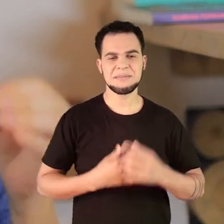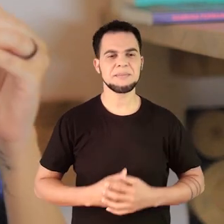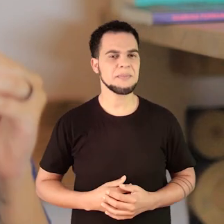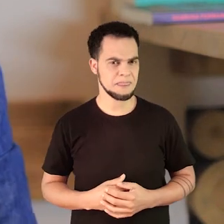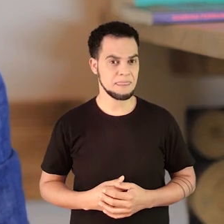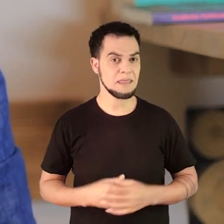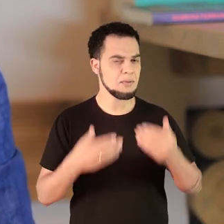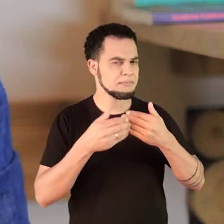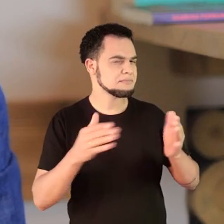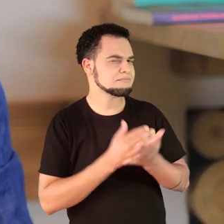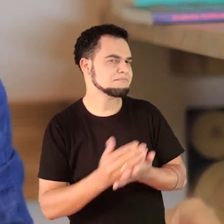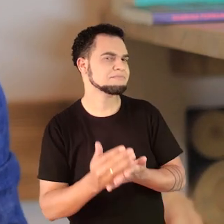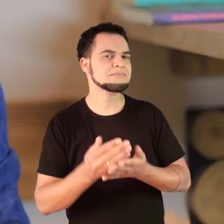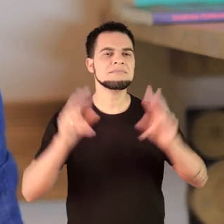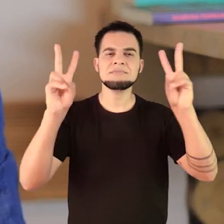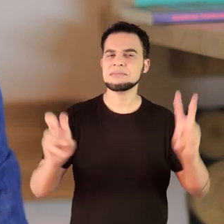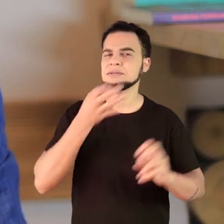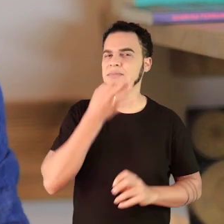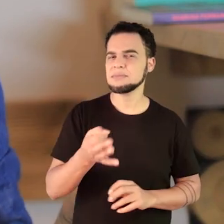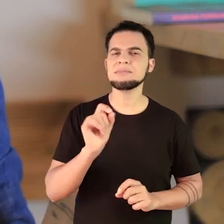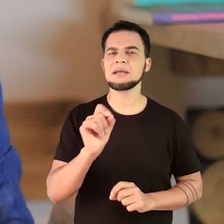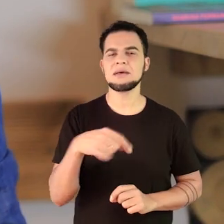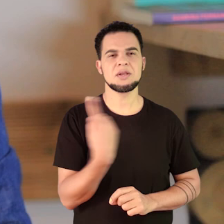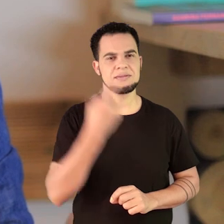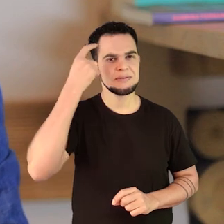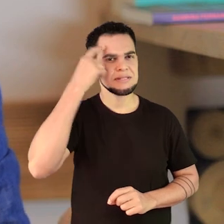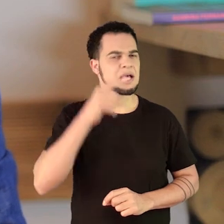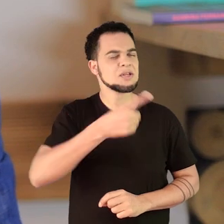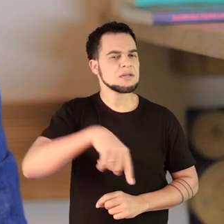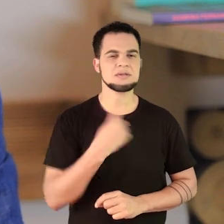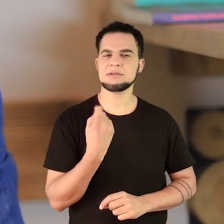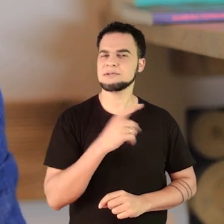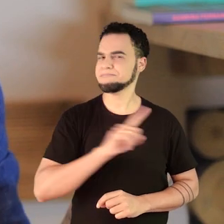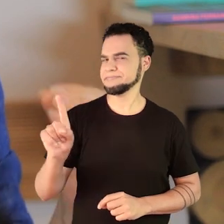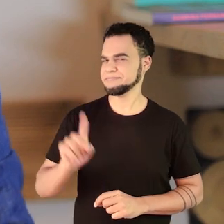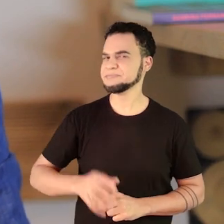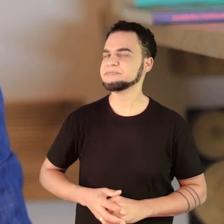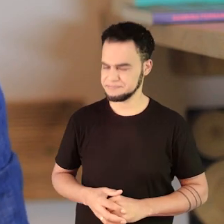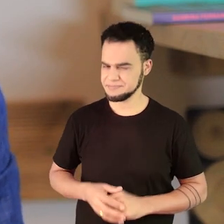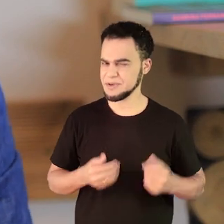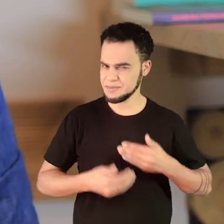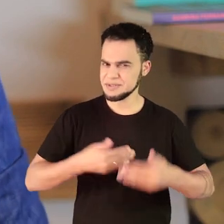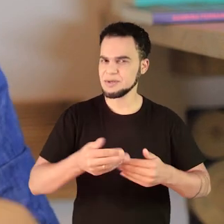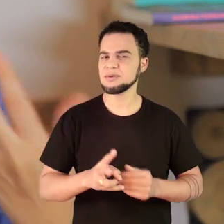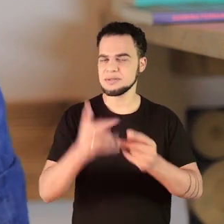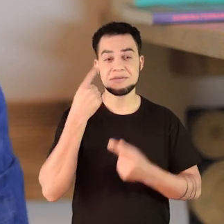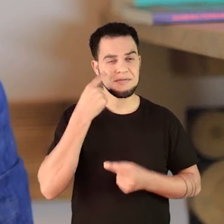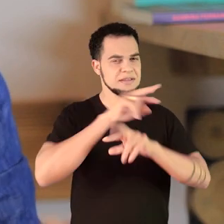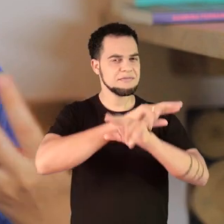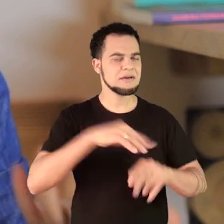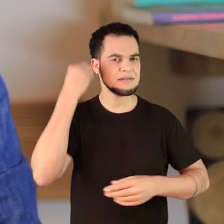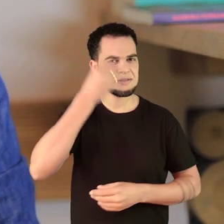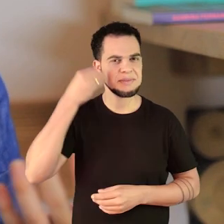Eu abri com esse depoimento para a gente lembrar que não somos apenas uma voz. Então, vamos adiante, vocês vão